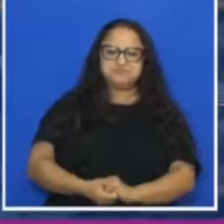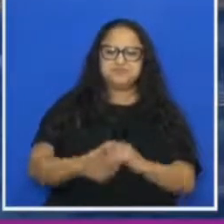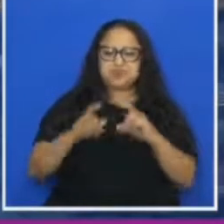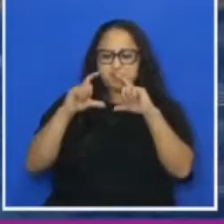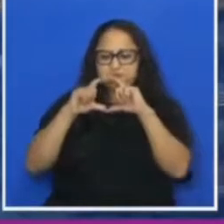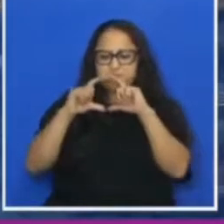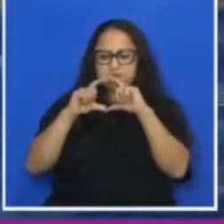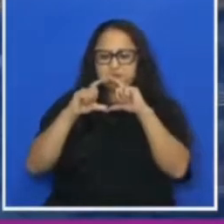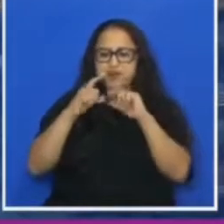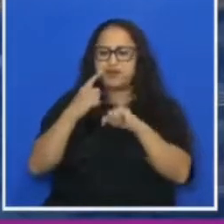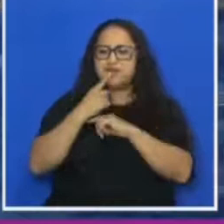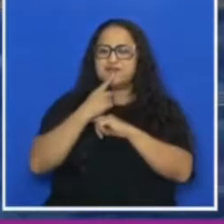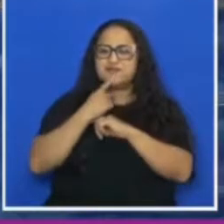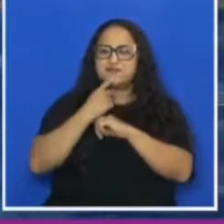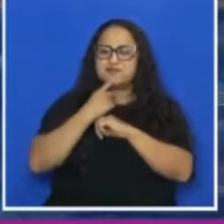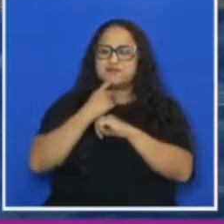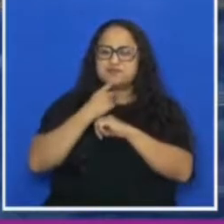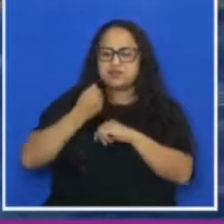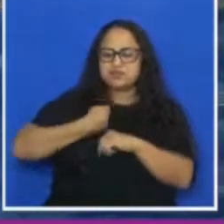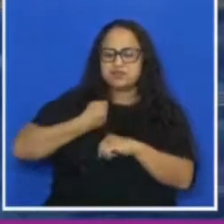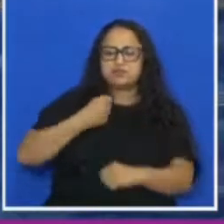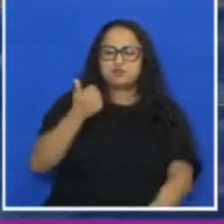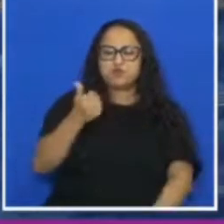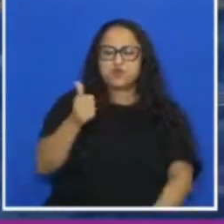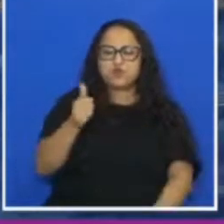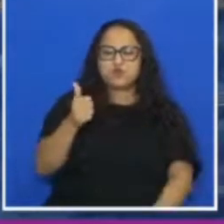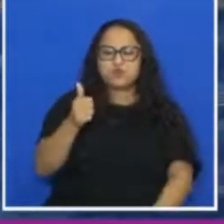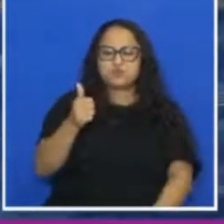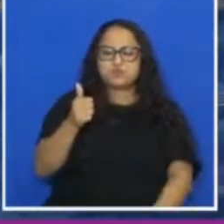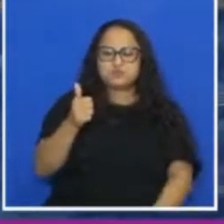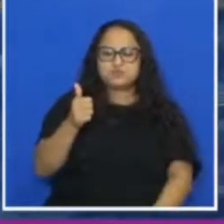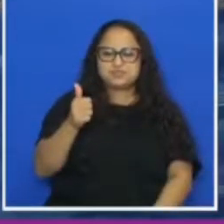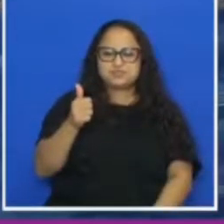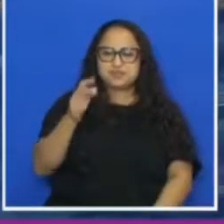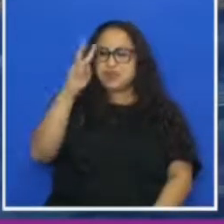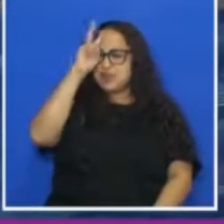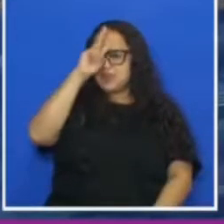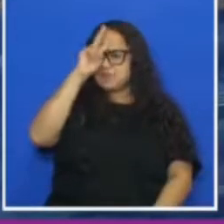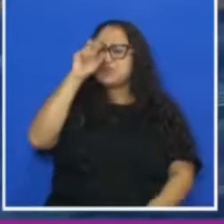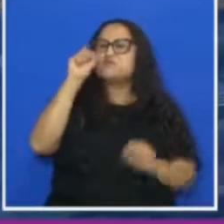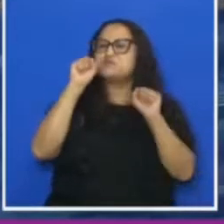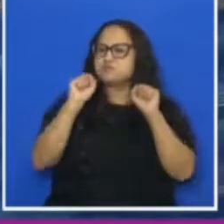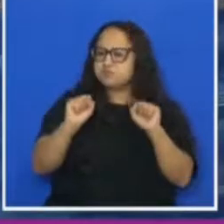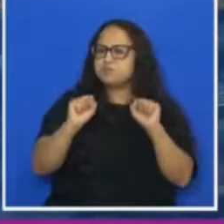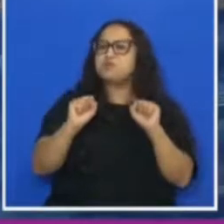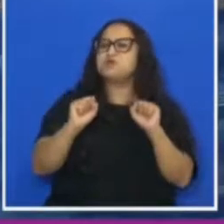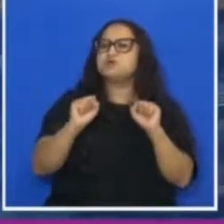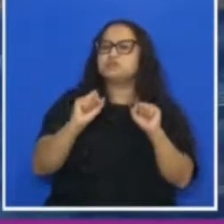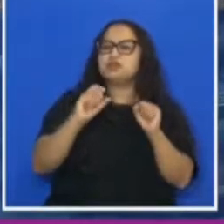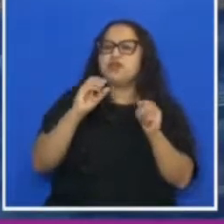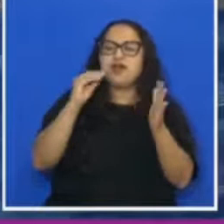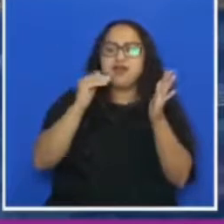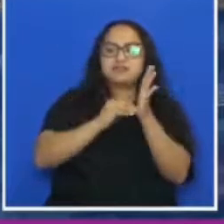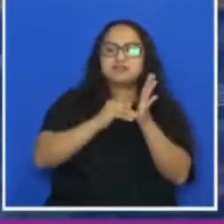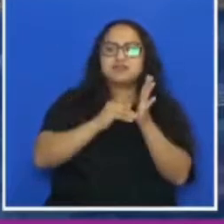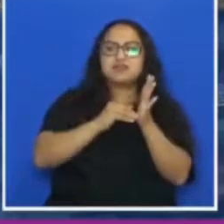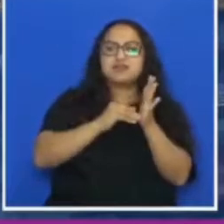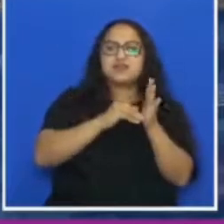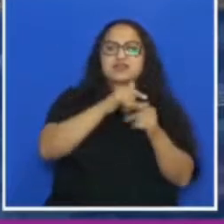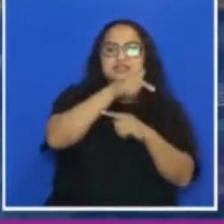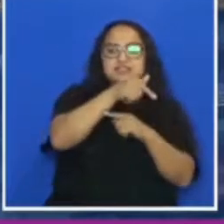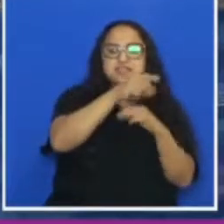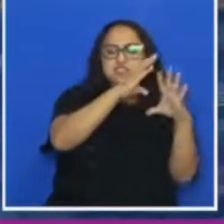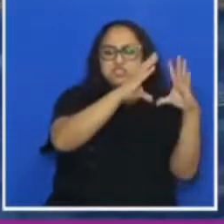Bola vermelha, número 11. Vermelha, 11. Lembrando que você pode fazer sua aposta até às 19 horas